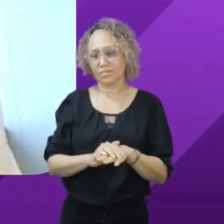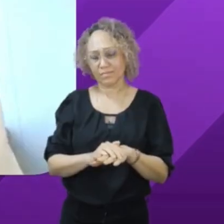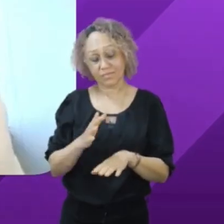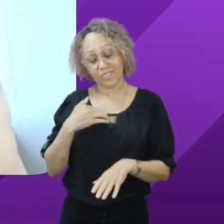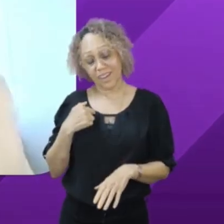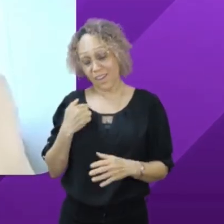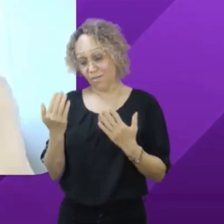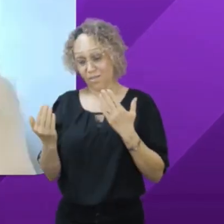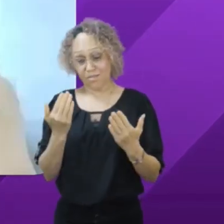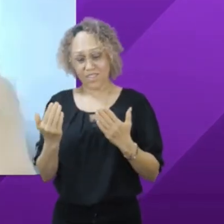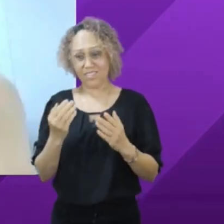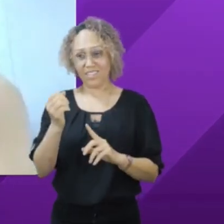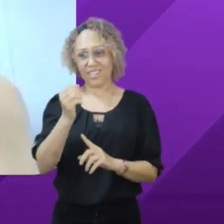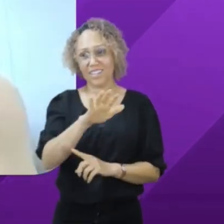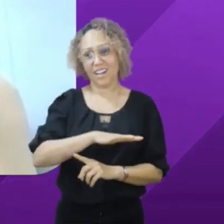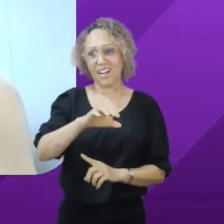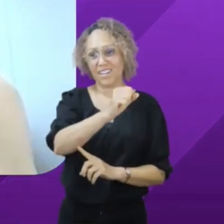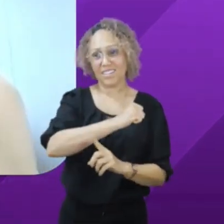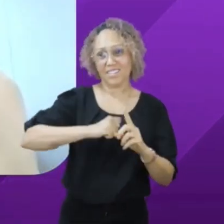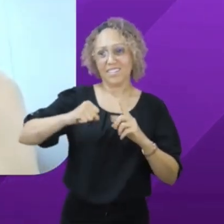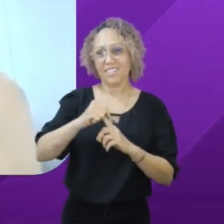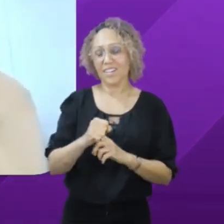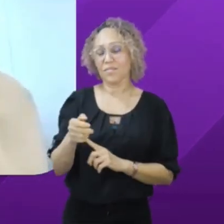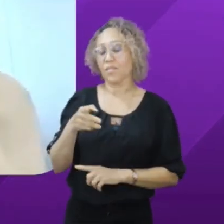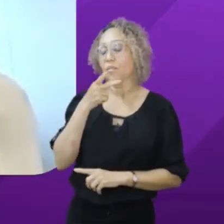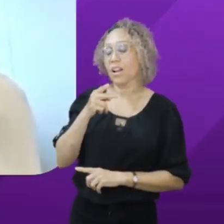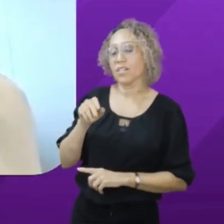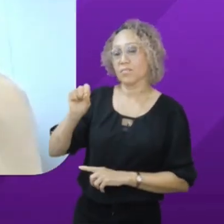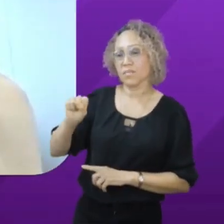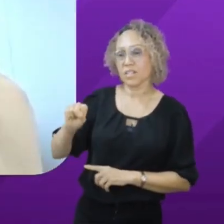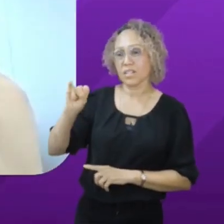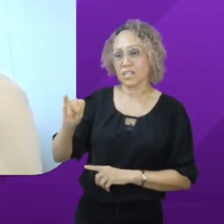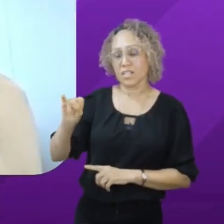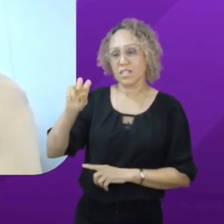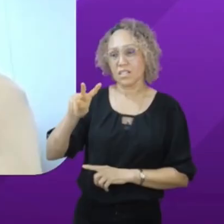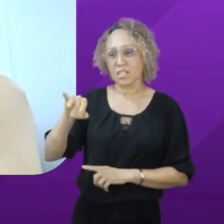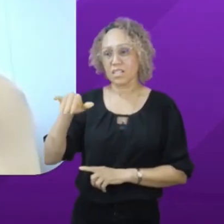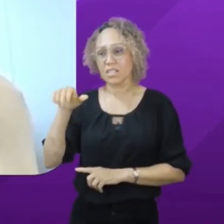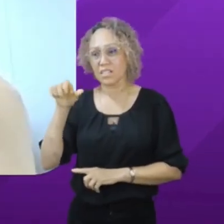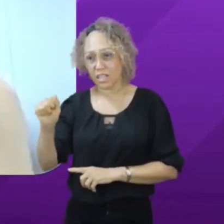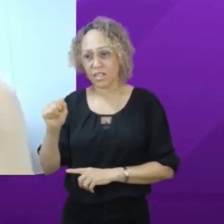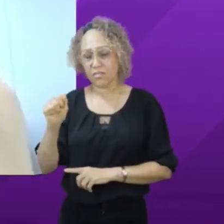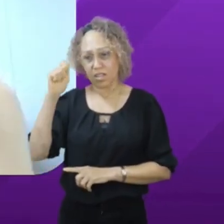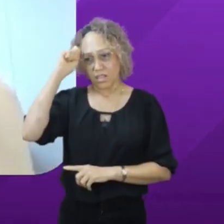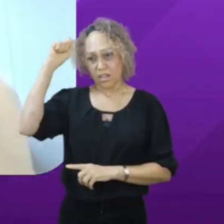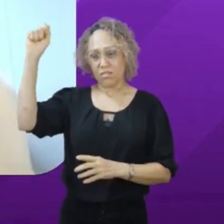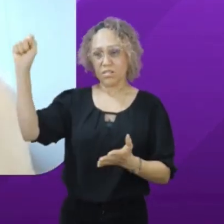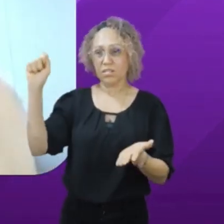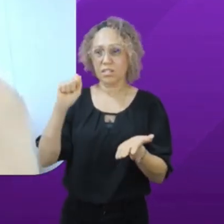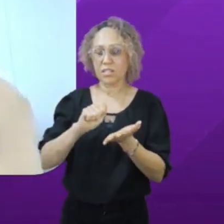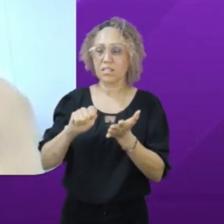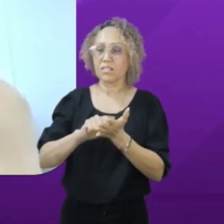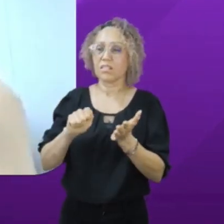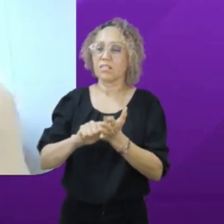área social, eu vou falar como a Silva Lana, que é uma grande autora da área da psicologia social. A Silva Lana, ela